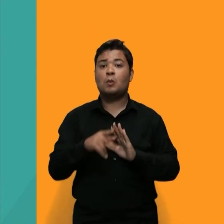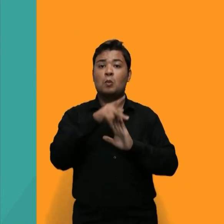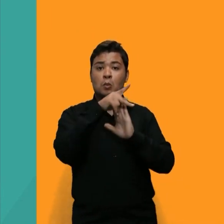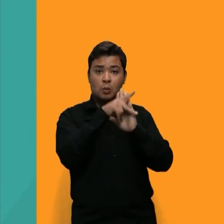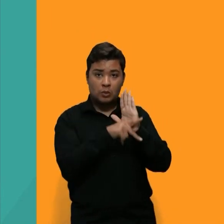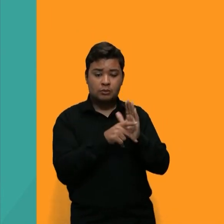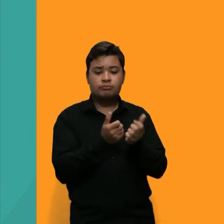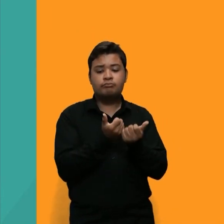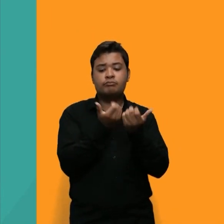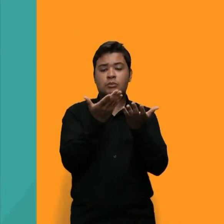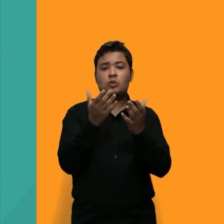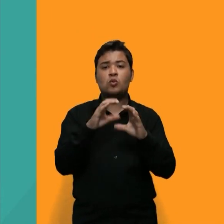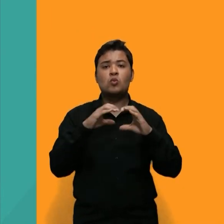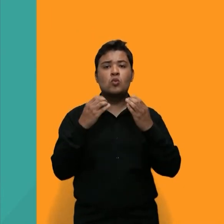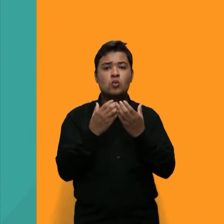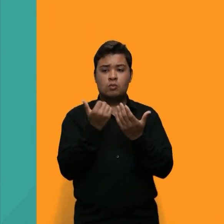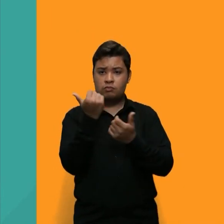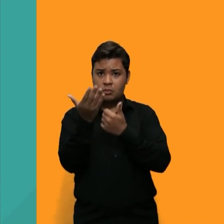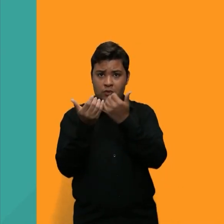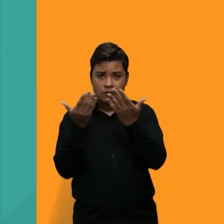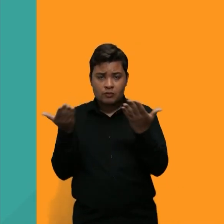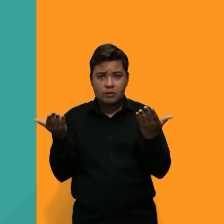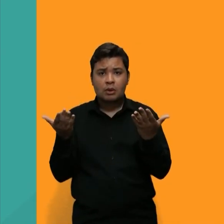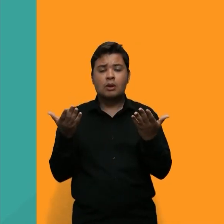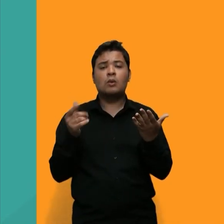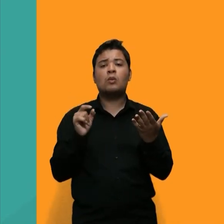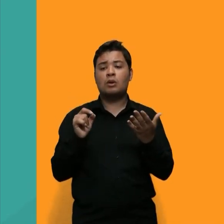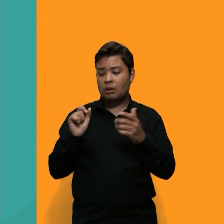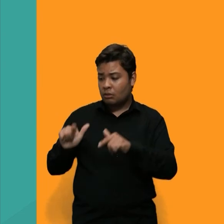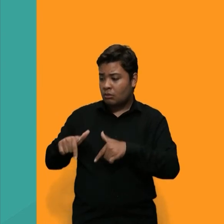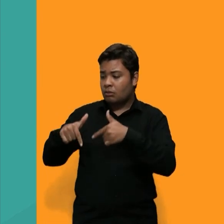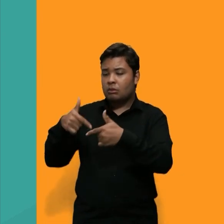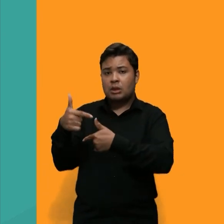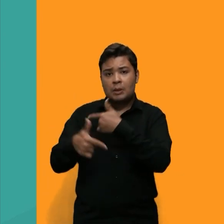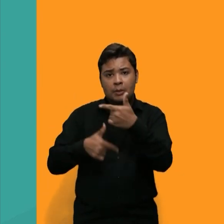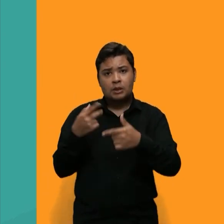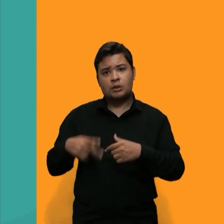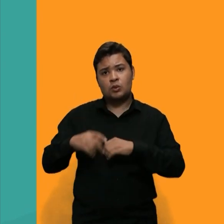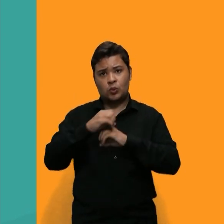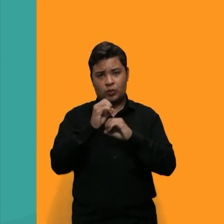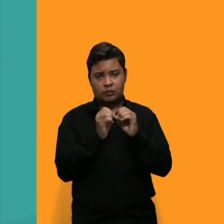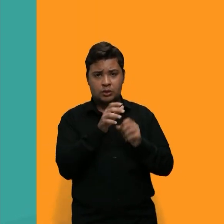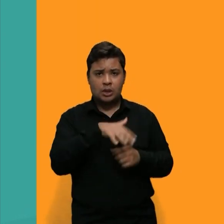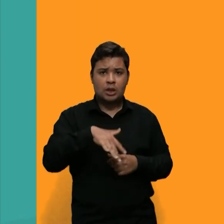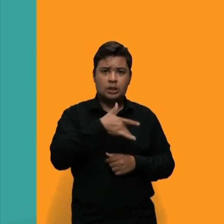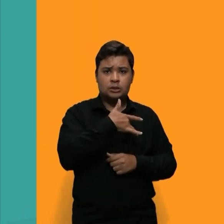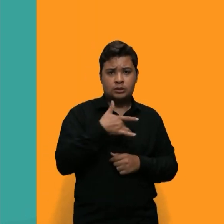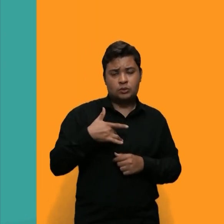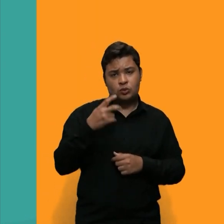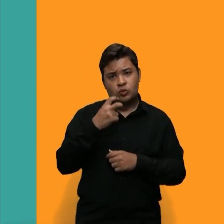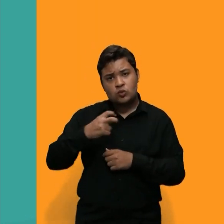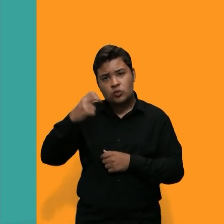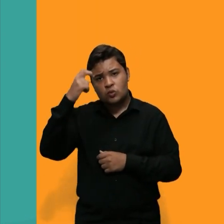disposição da comunidade externa as ações que a UFG desenvolve no âmbito da saúde, cultura,